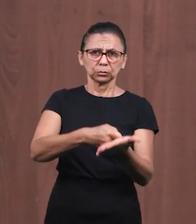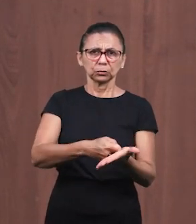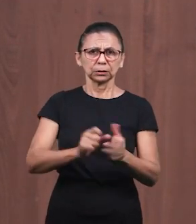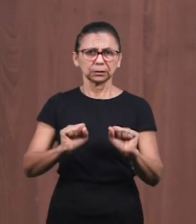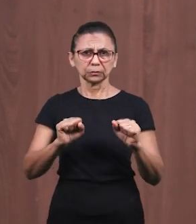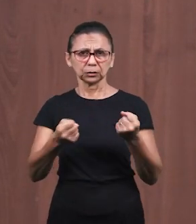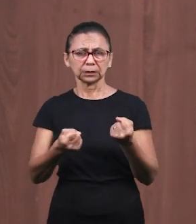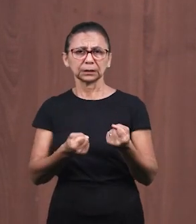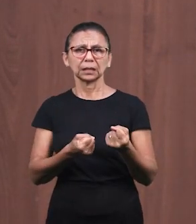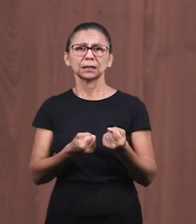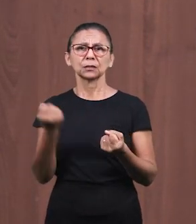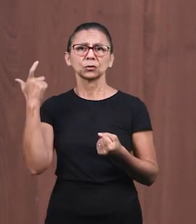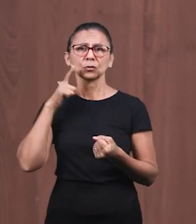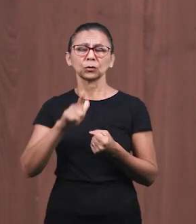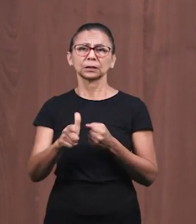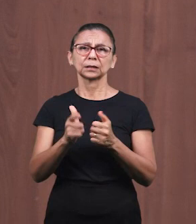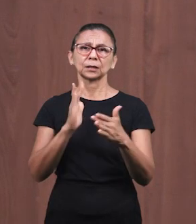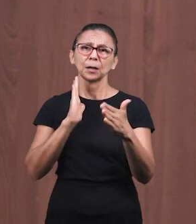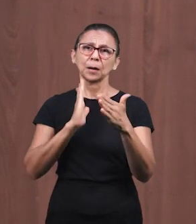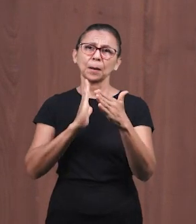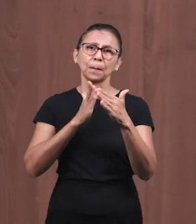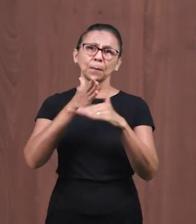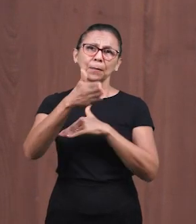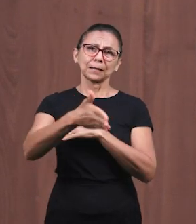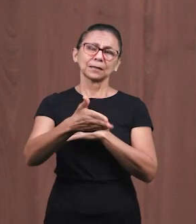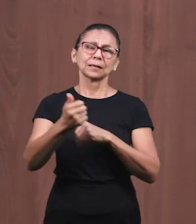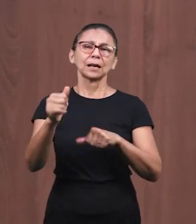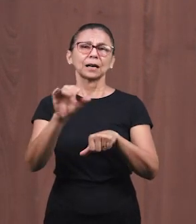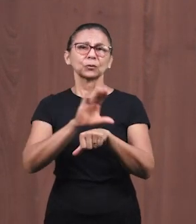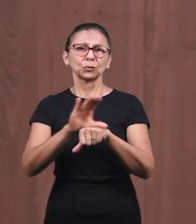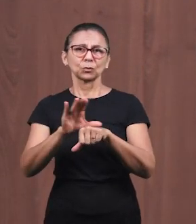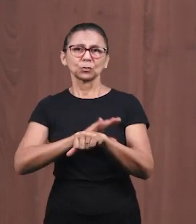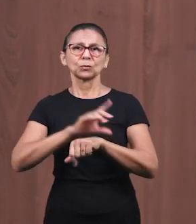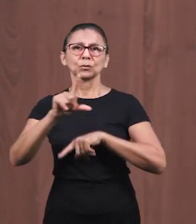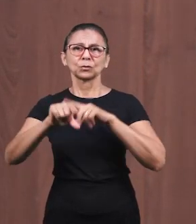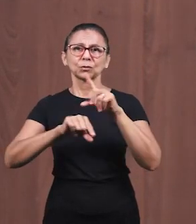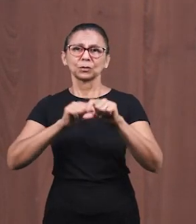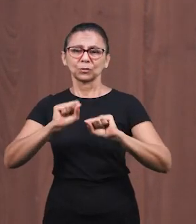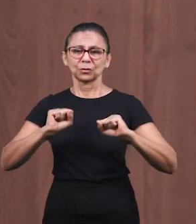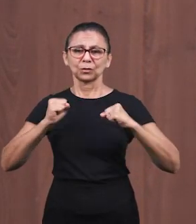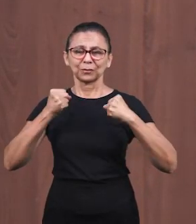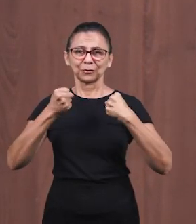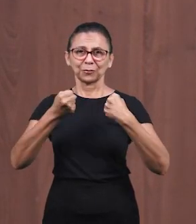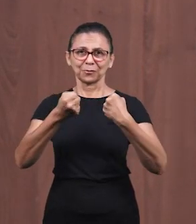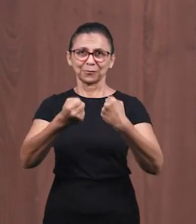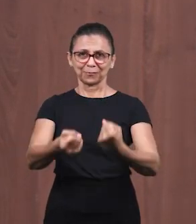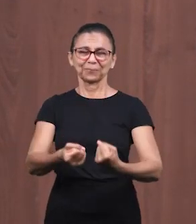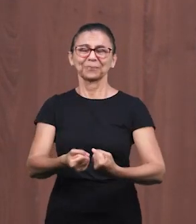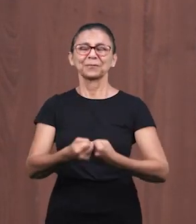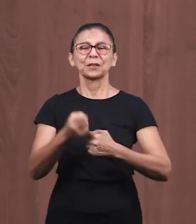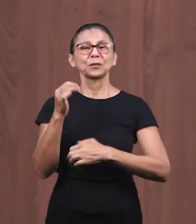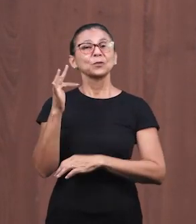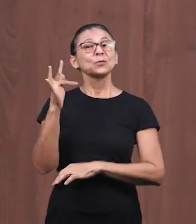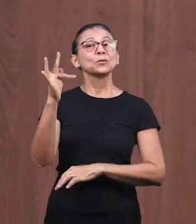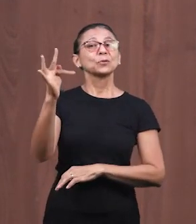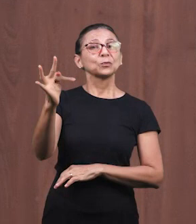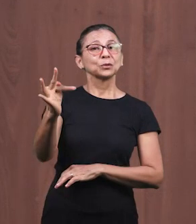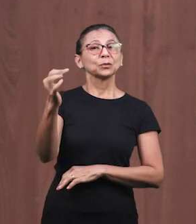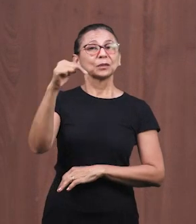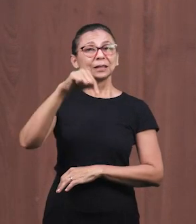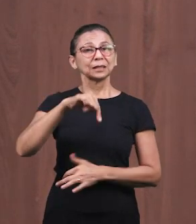eles possam ser aprovados naqueles cursos que juntos escolhemos, nos esforçamos e nos dedicamos para o